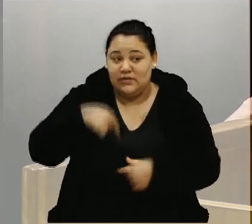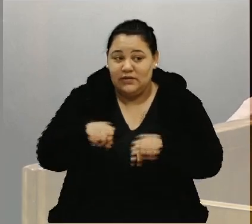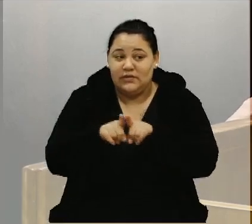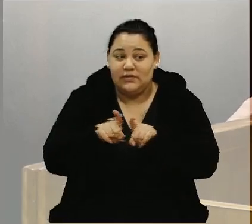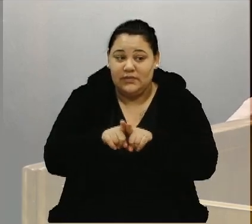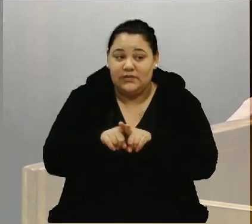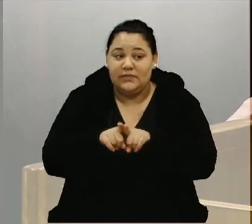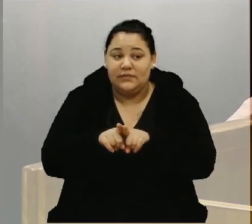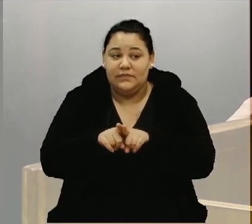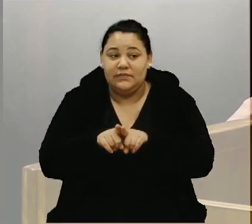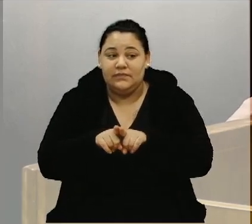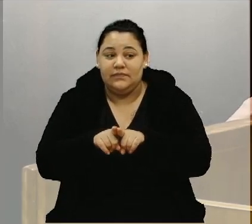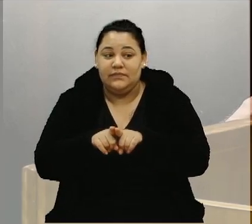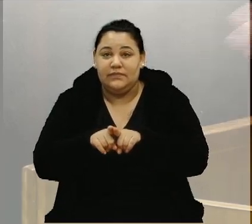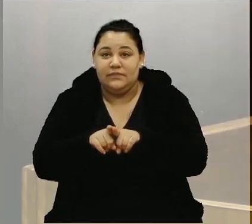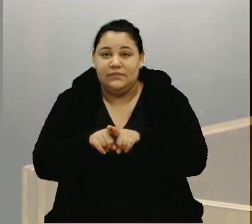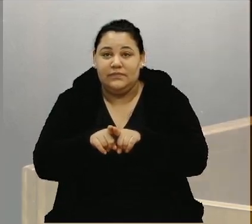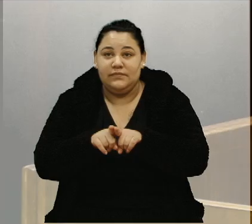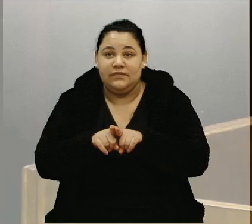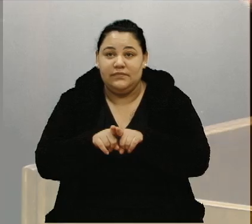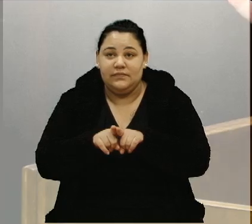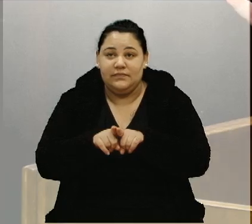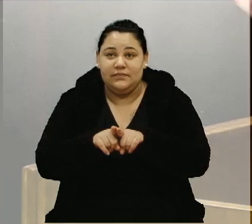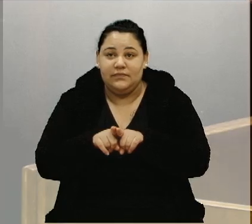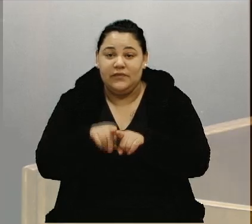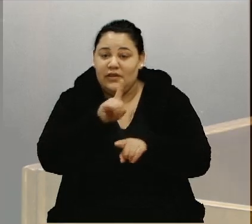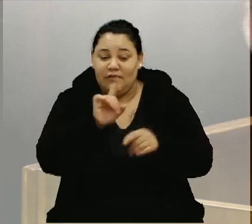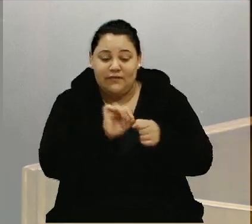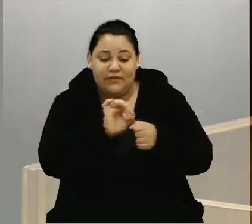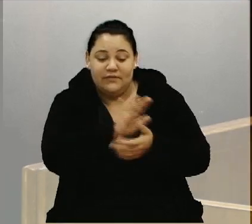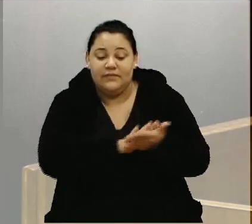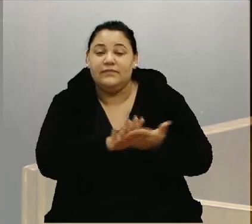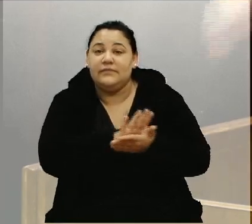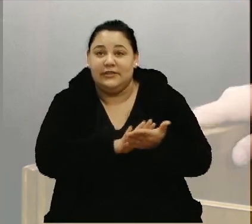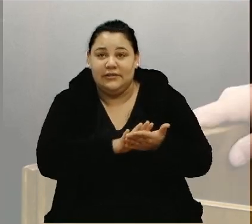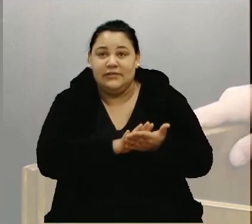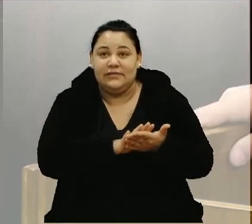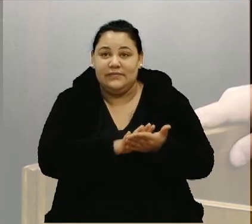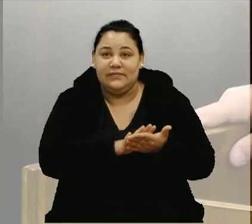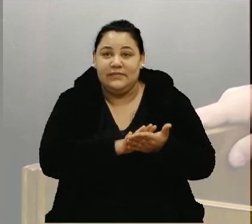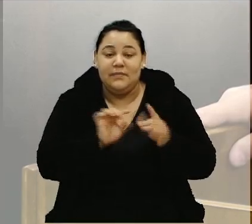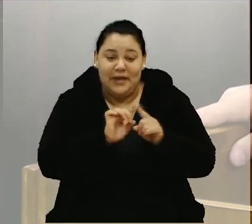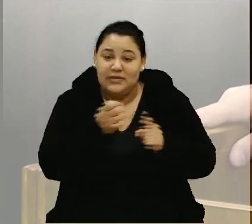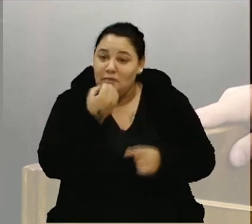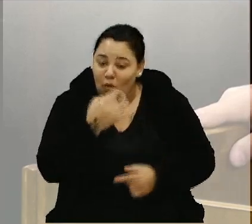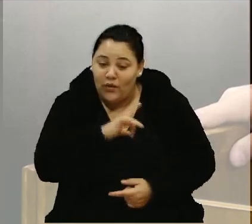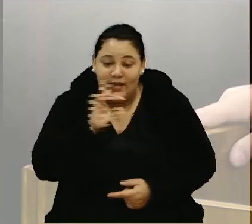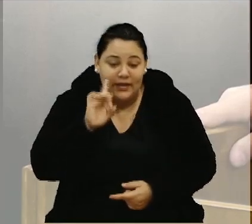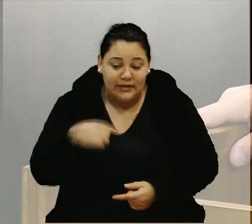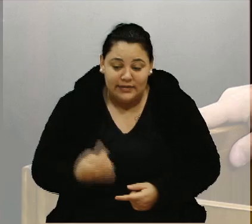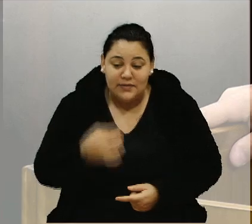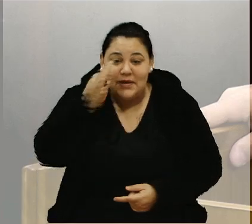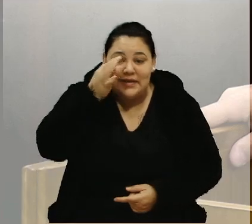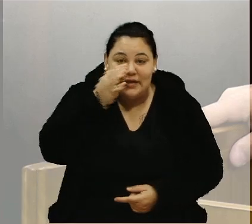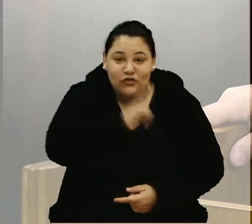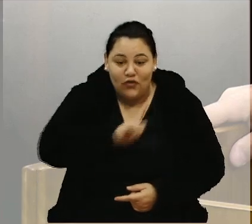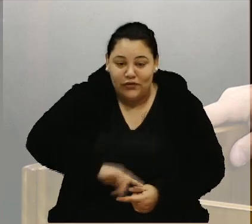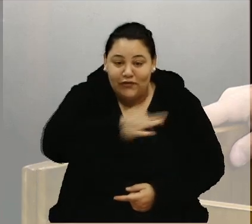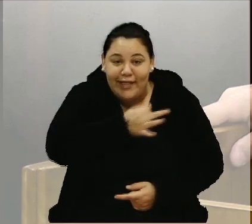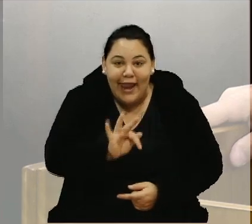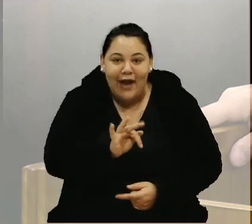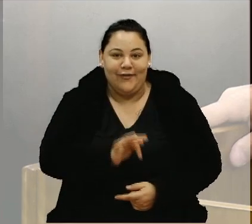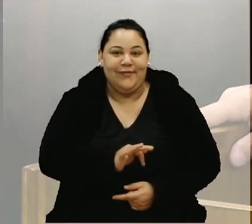não fosse a deputada Denise, e que não está fazendo nada mais que a sua obrigação, mas ainda bem que tem ela. Se dependesse da boa vontade